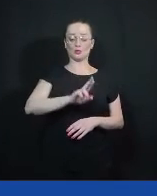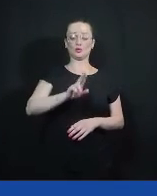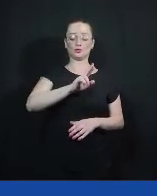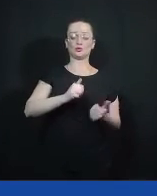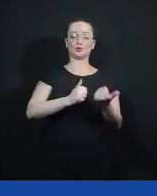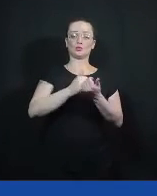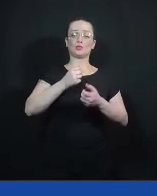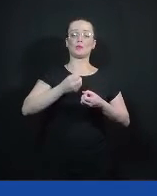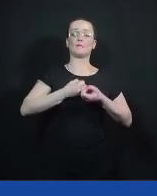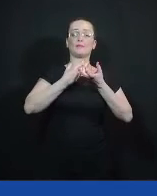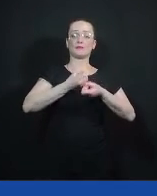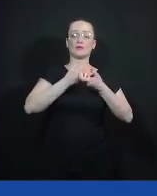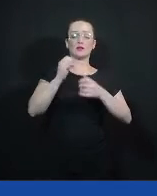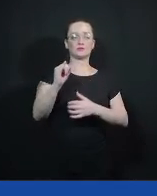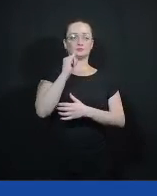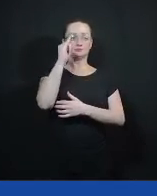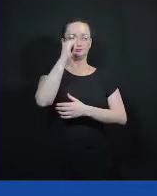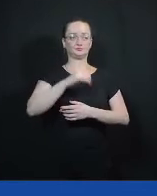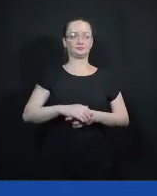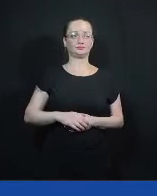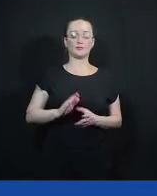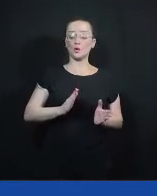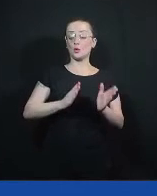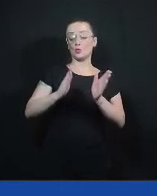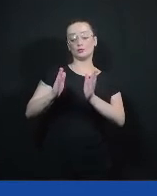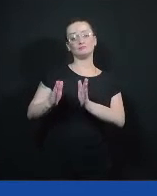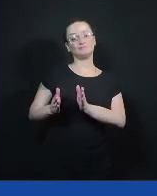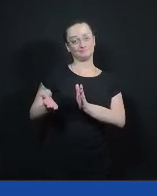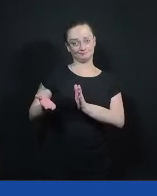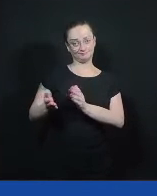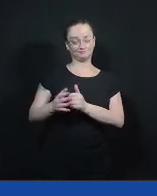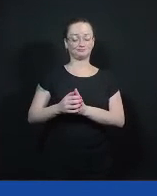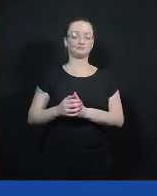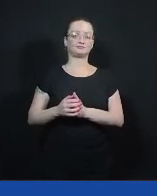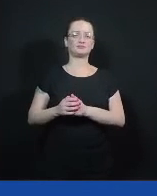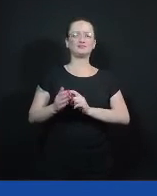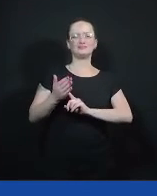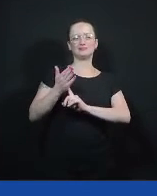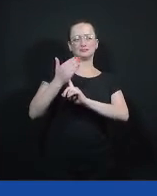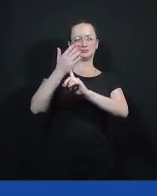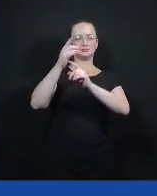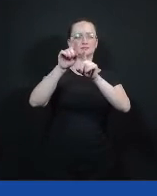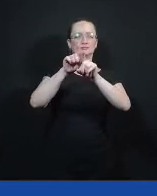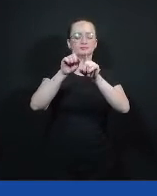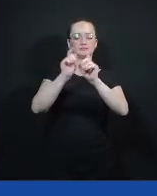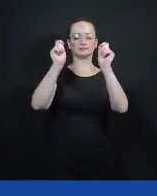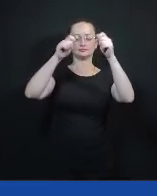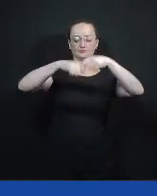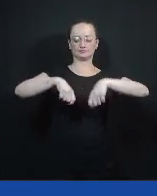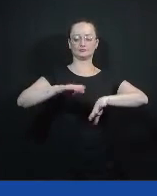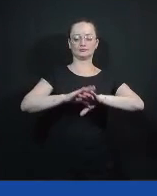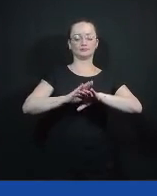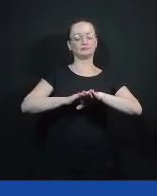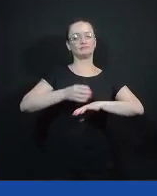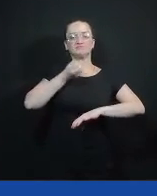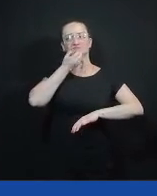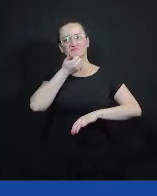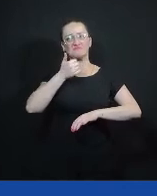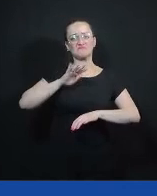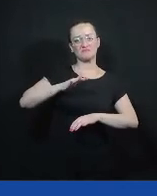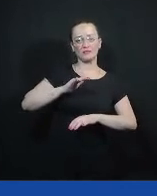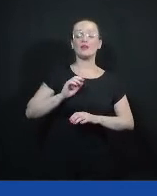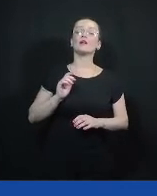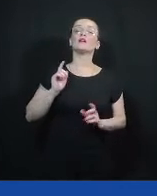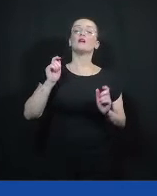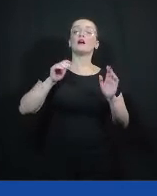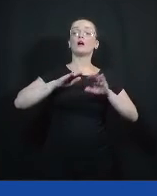tipo de cobertura de dados agregados é importante. Por outro lado, a tecnologia também permite, para o bem e para o mal, que